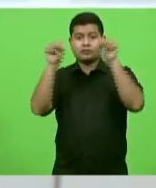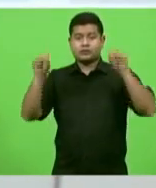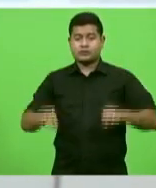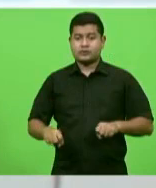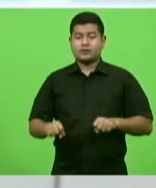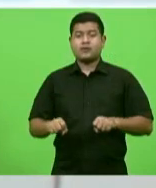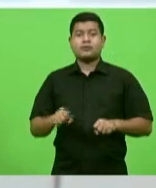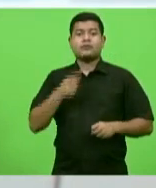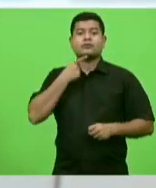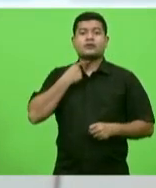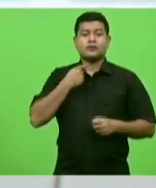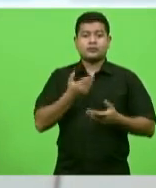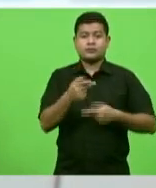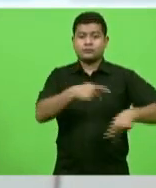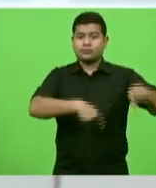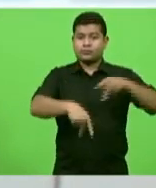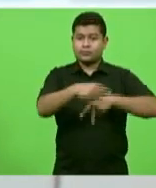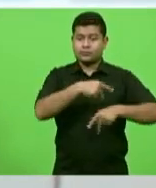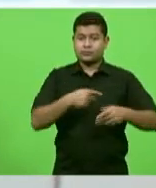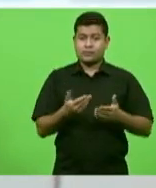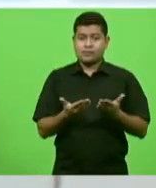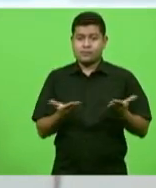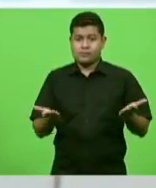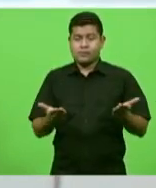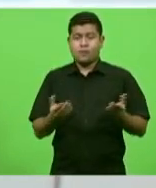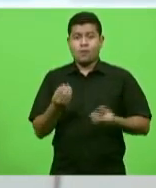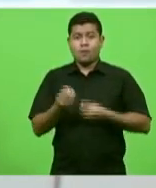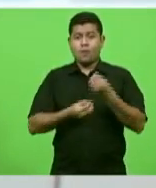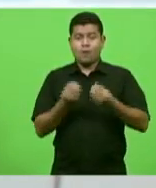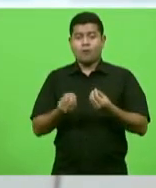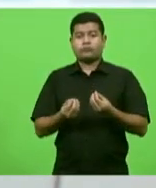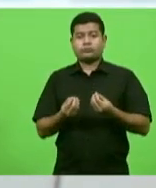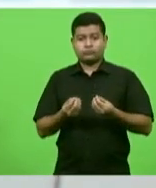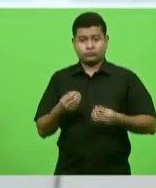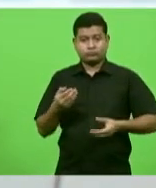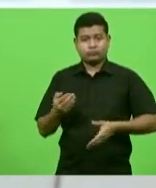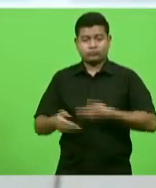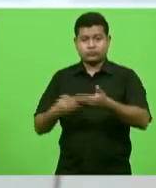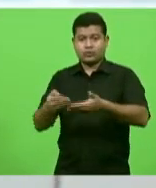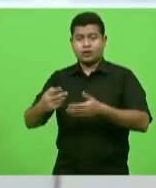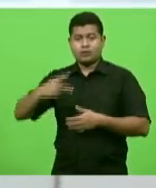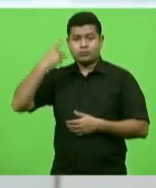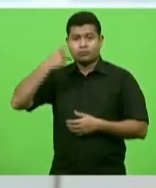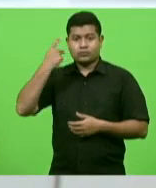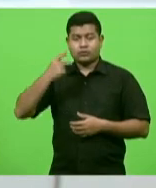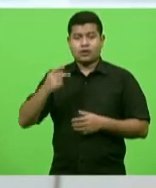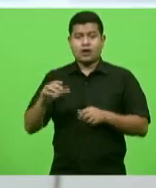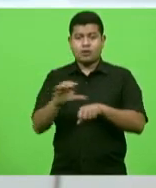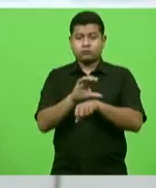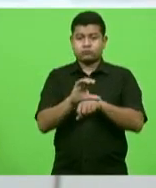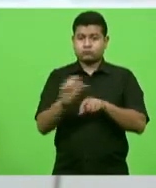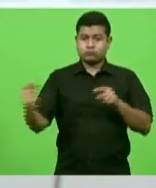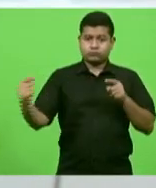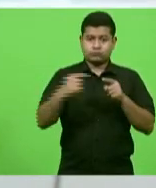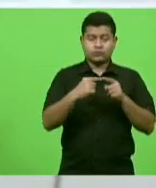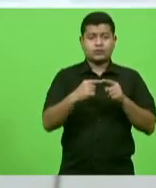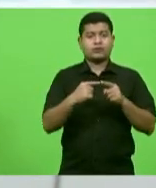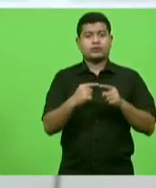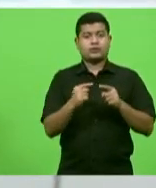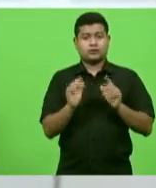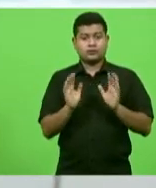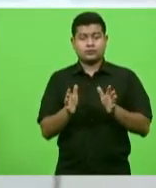Popular exercido através de processo político constitucionalmente instituído